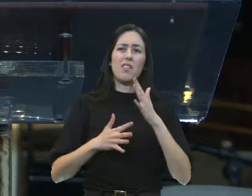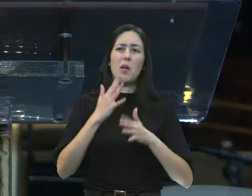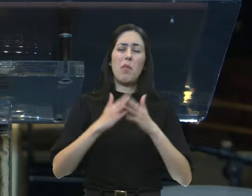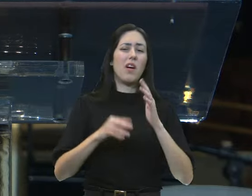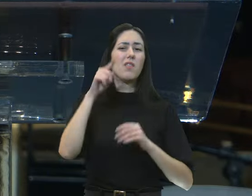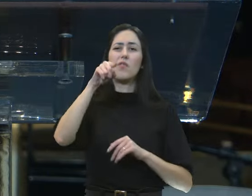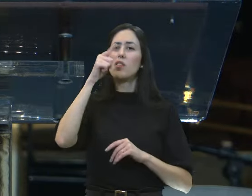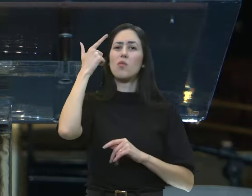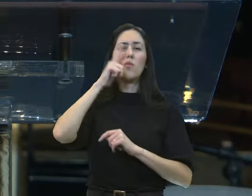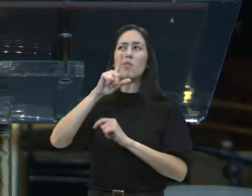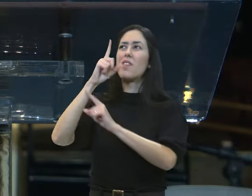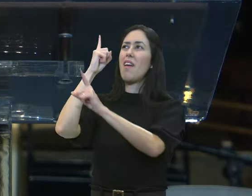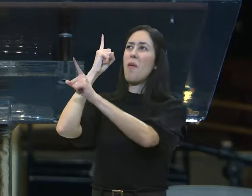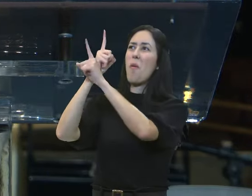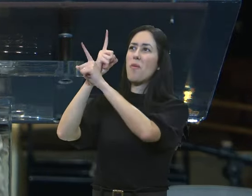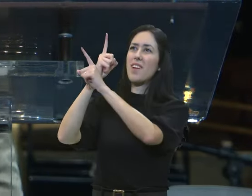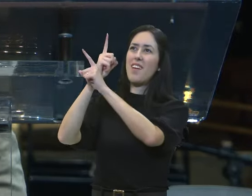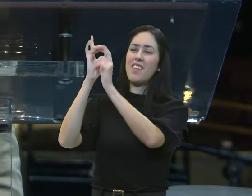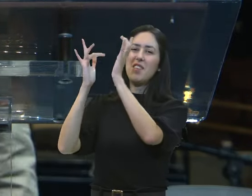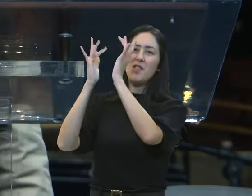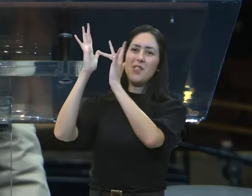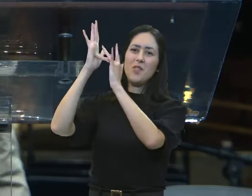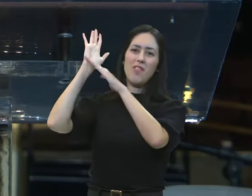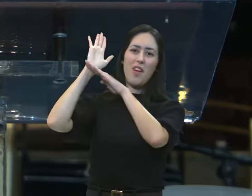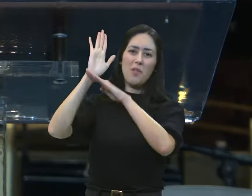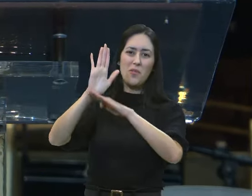o favor de Jesus.